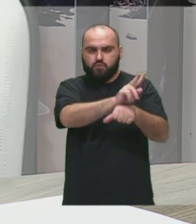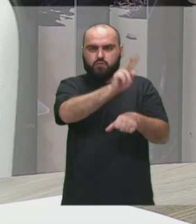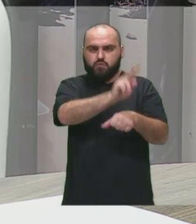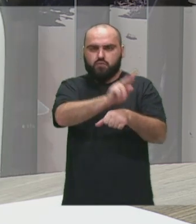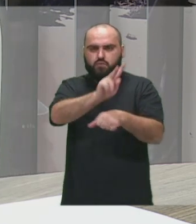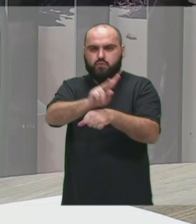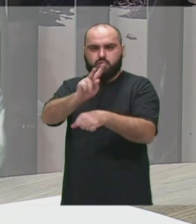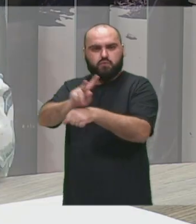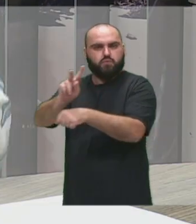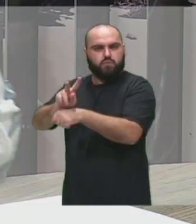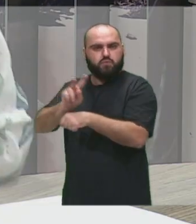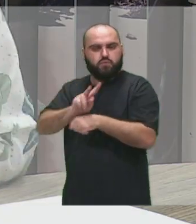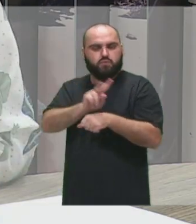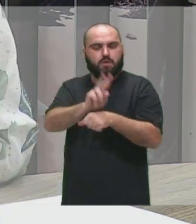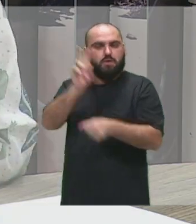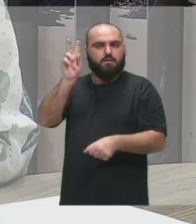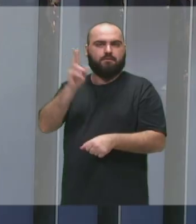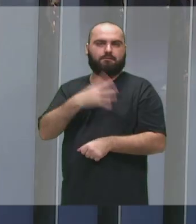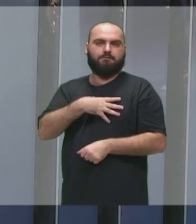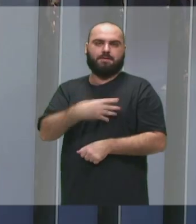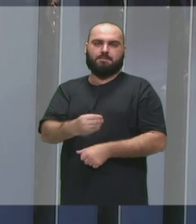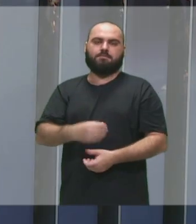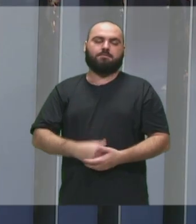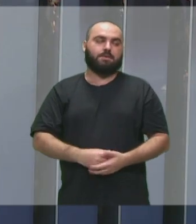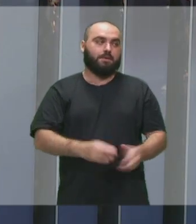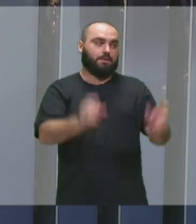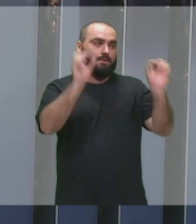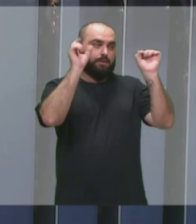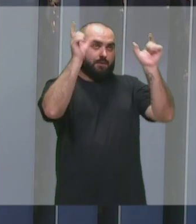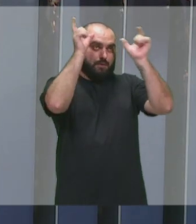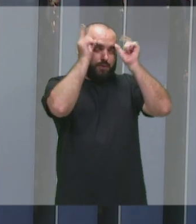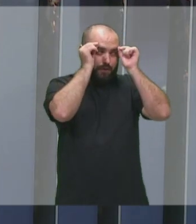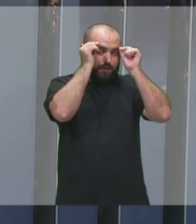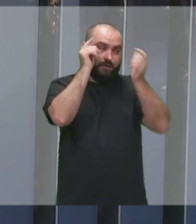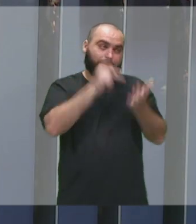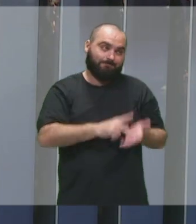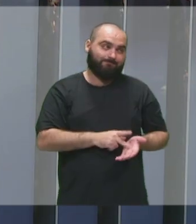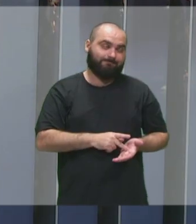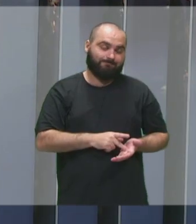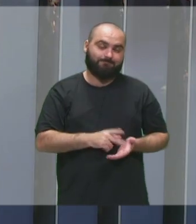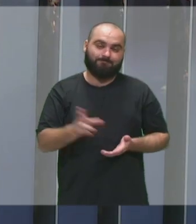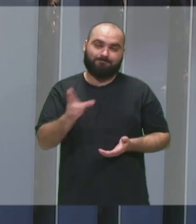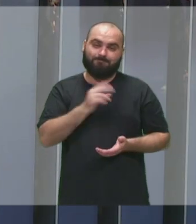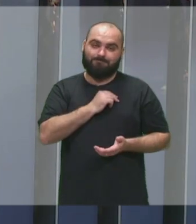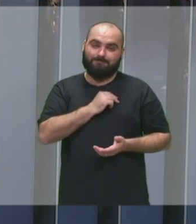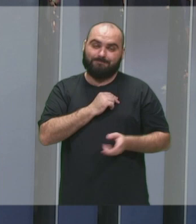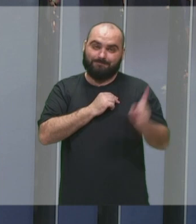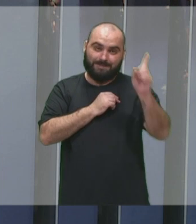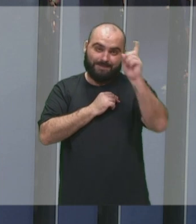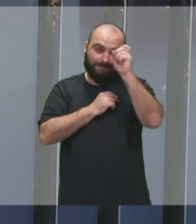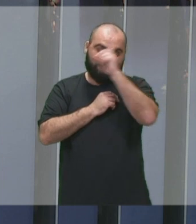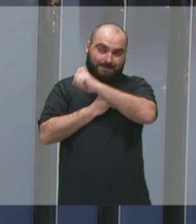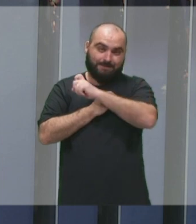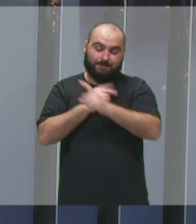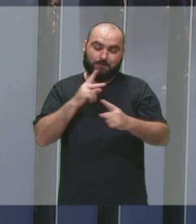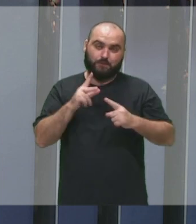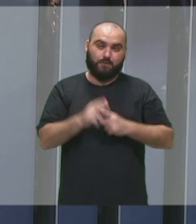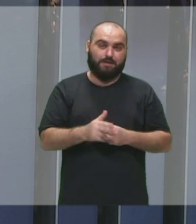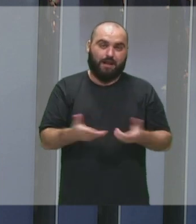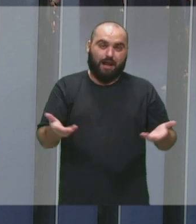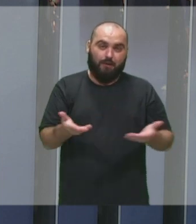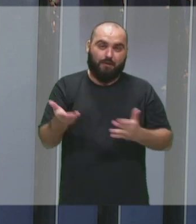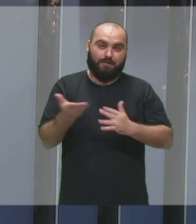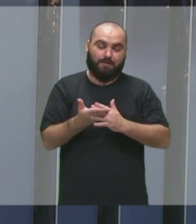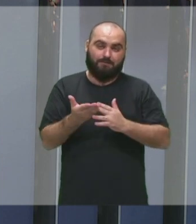como leoas que defendem os seus filhos. Ainda bem. Nossa, até é difícil até de interromper